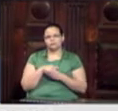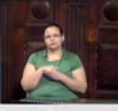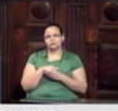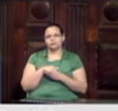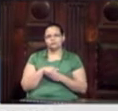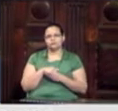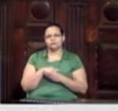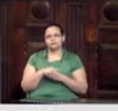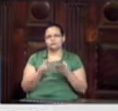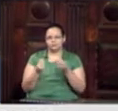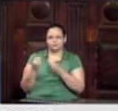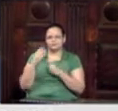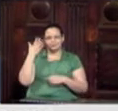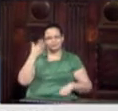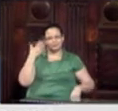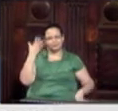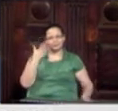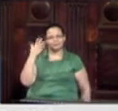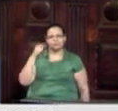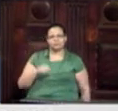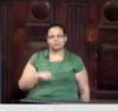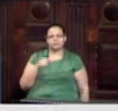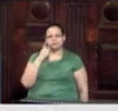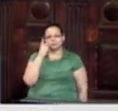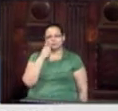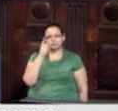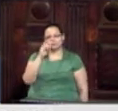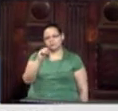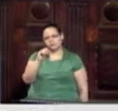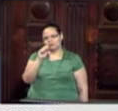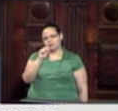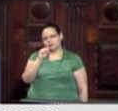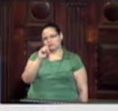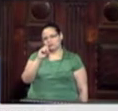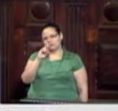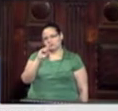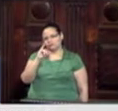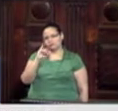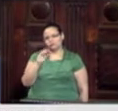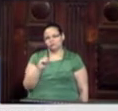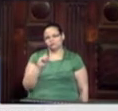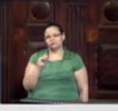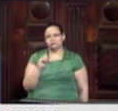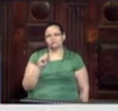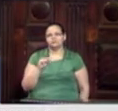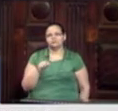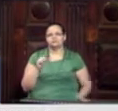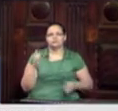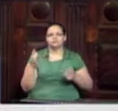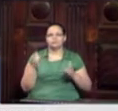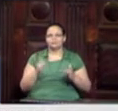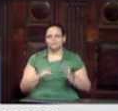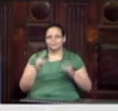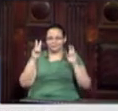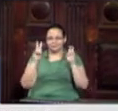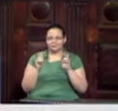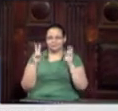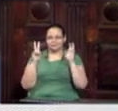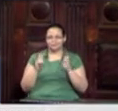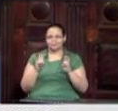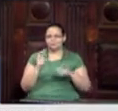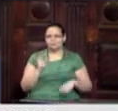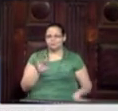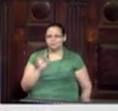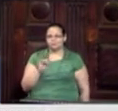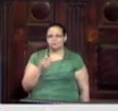E muitos discursos aqui, deputado Osório, parecia que queria que deixasse esse tema só